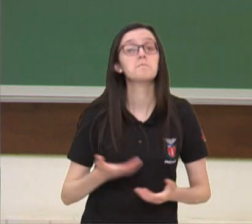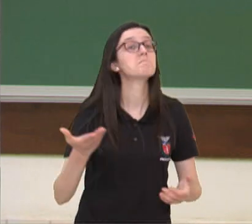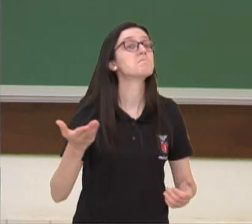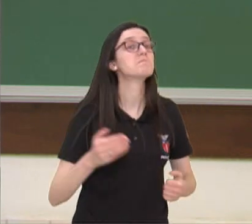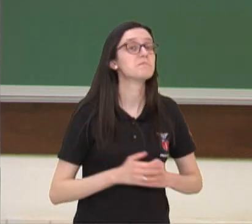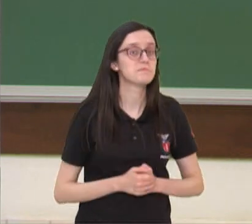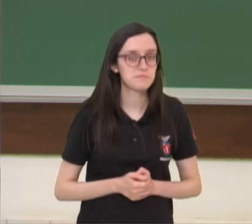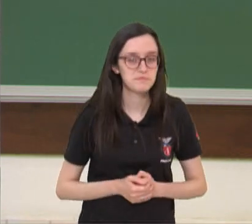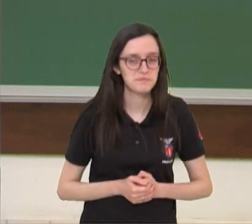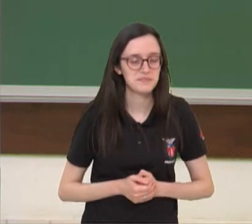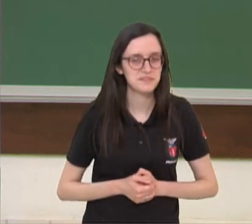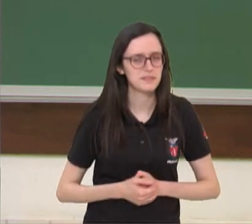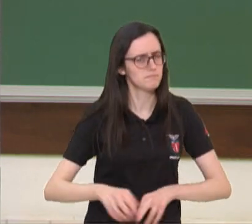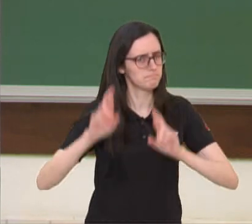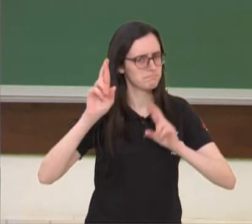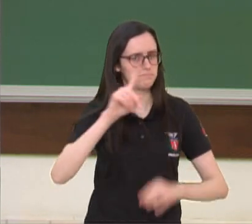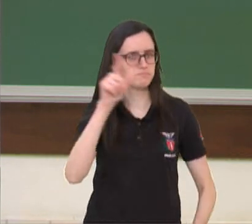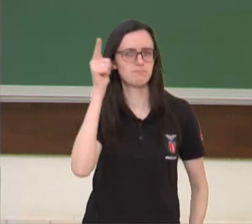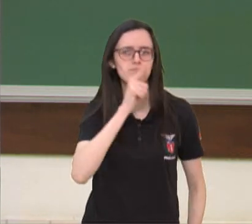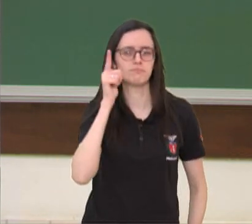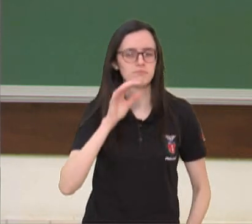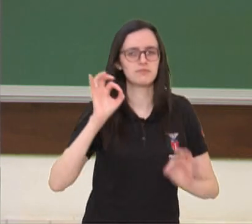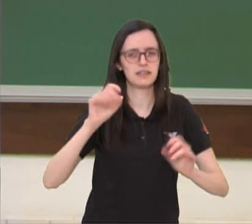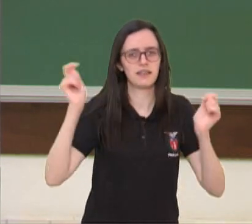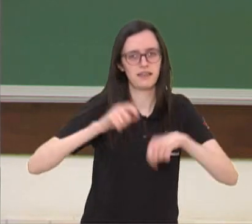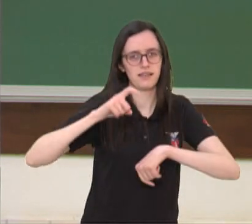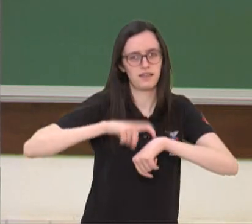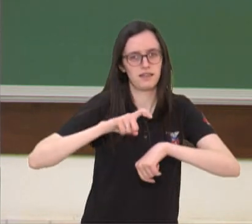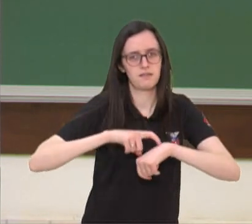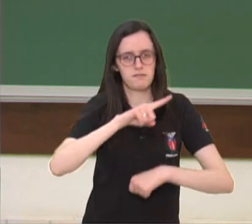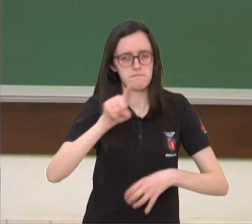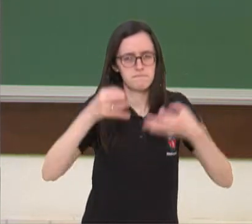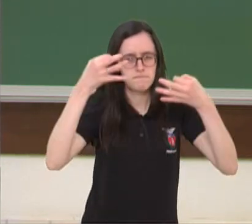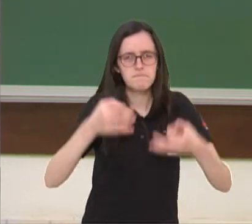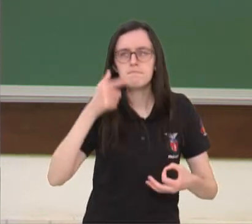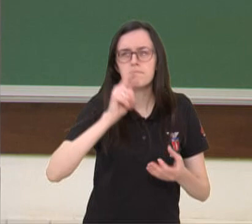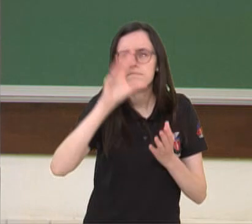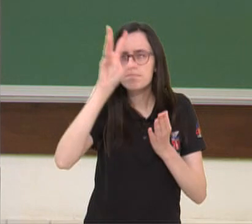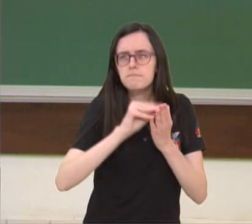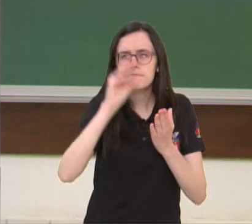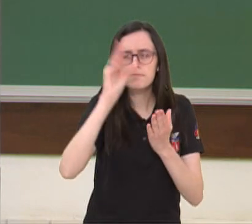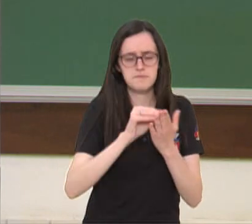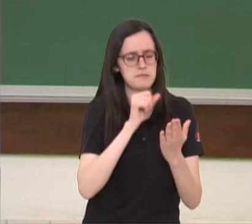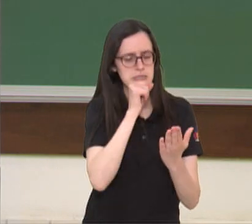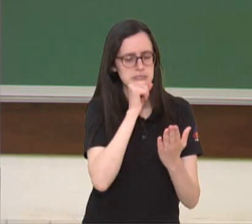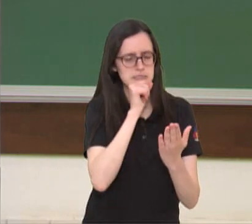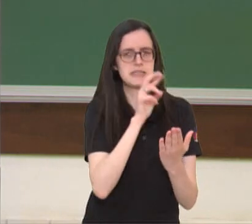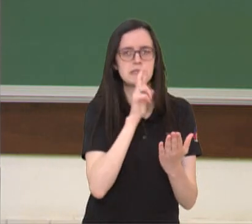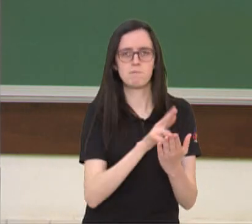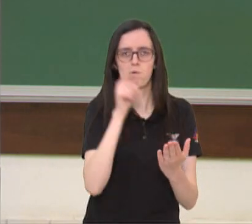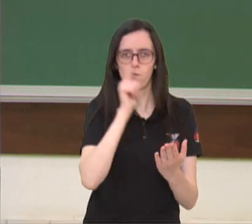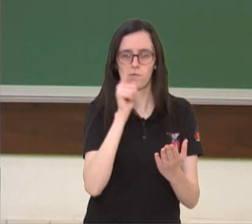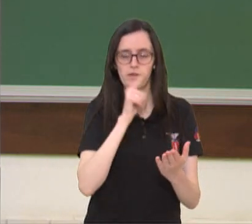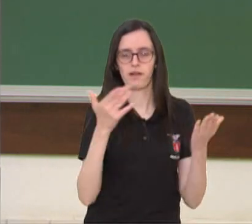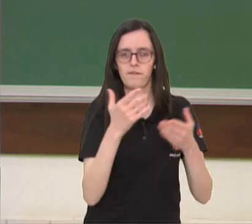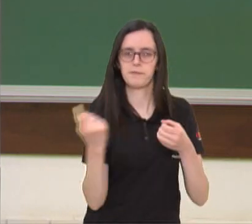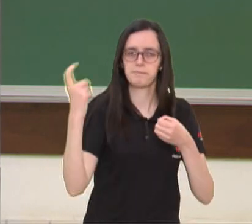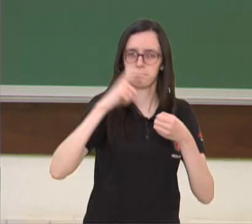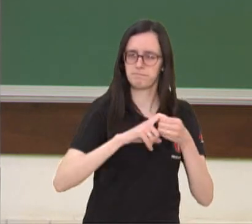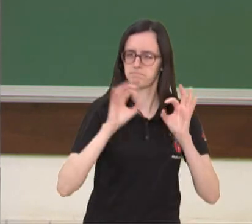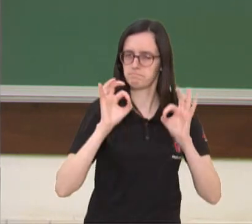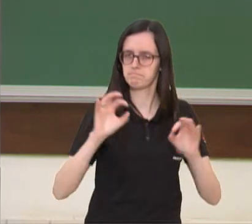E daí, pessoal, espero que tenha dado o tempo certo de você poder ter feito e dado uma pensada. E vamos à